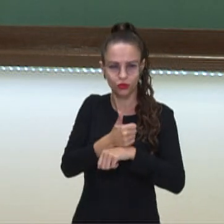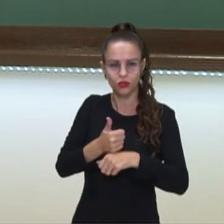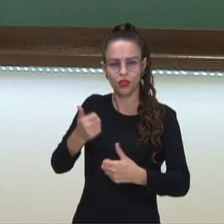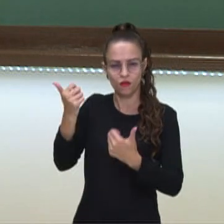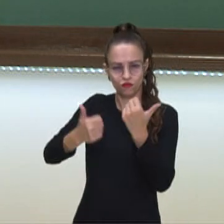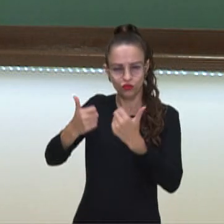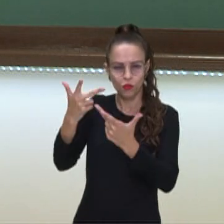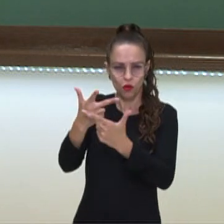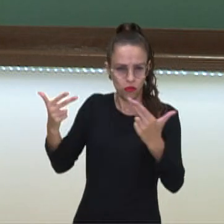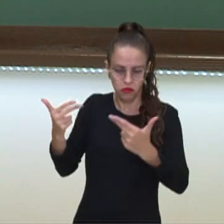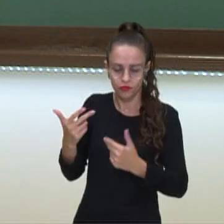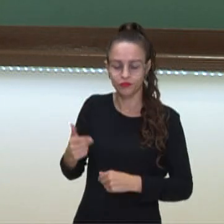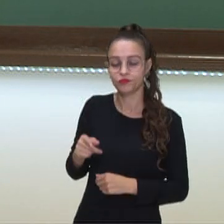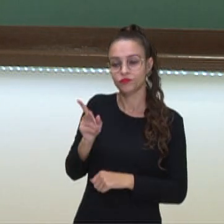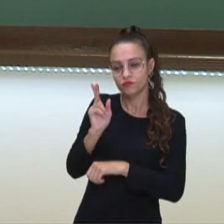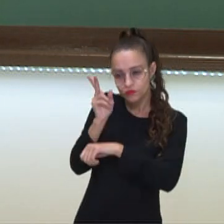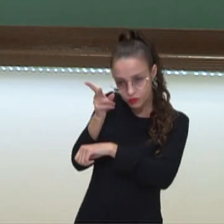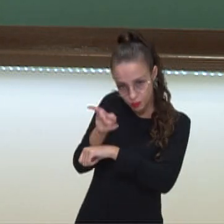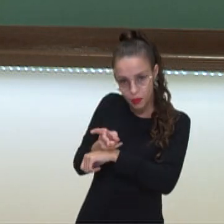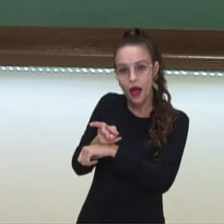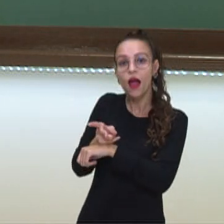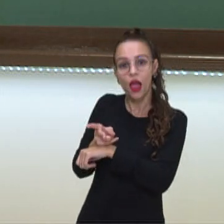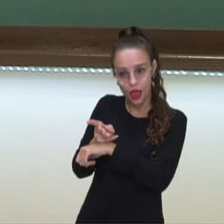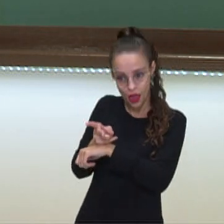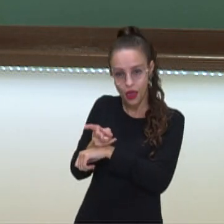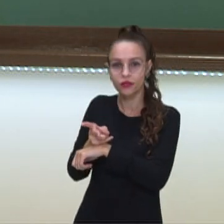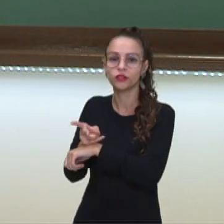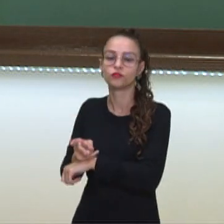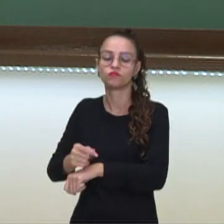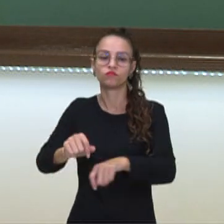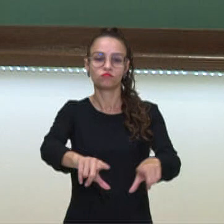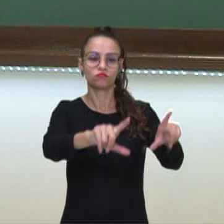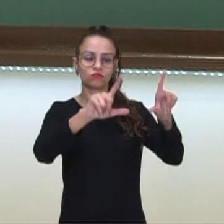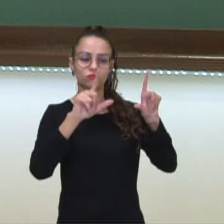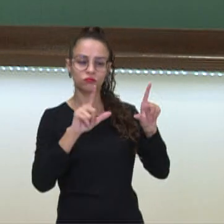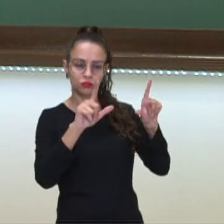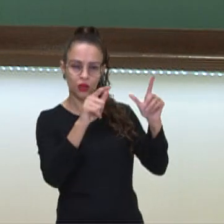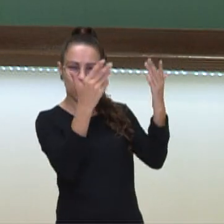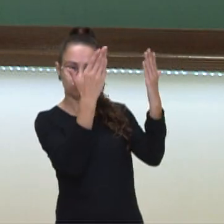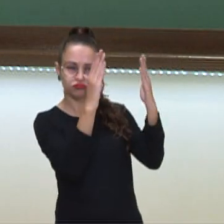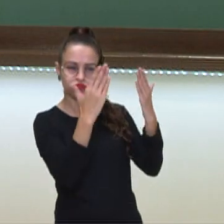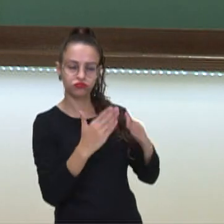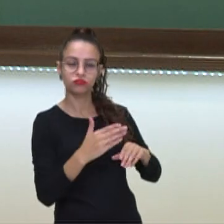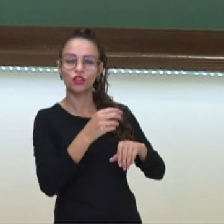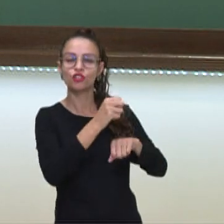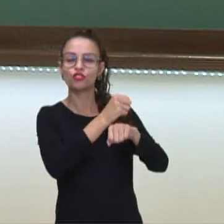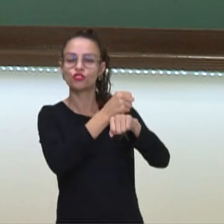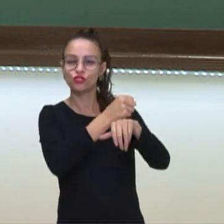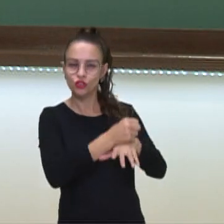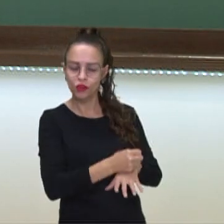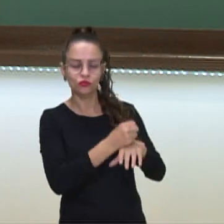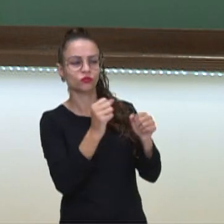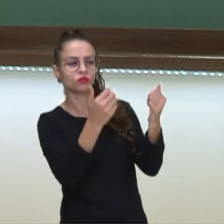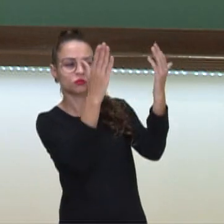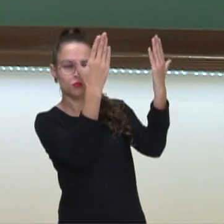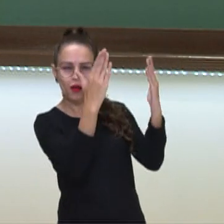tá? Esse vídeo que foi gravado, ele é analisado pelo software, comparado com inúmeros